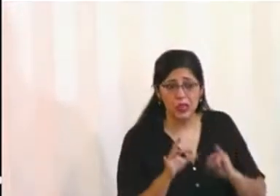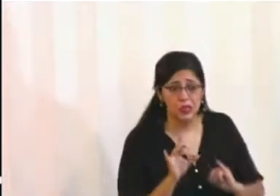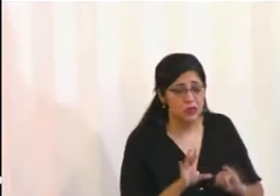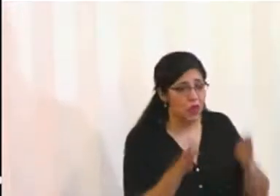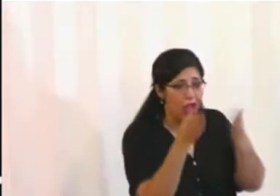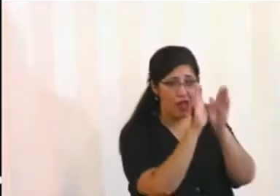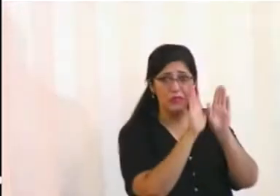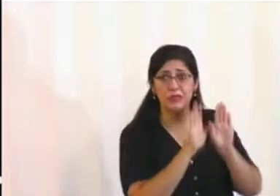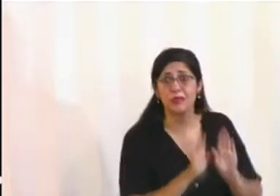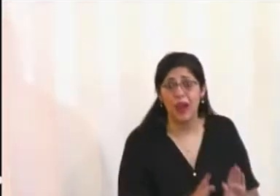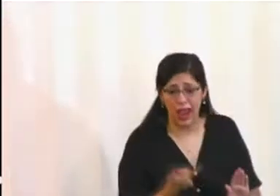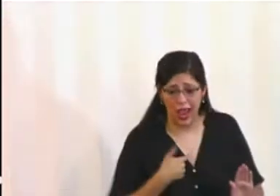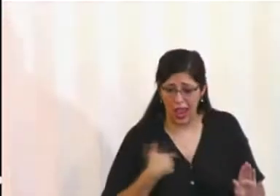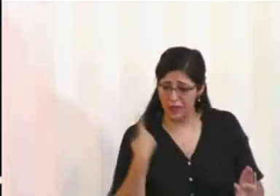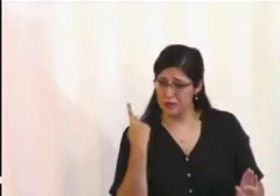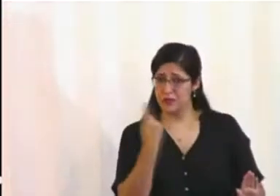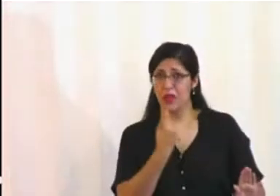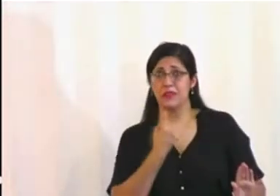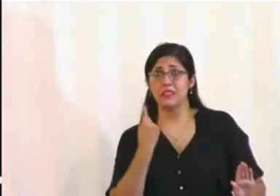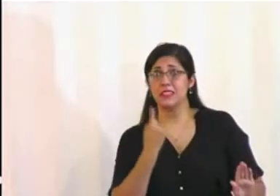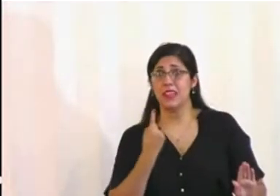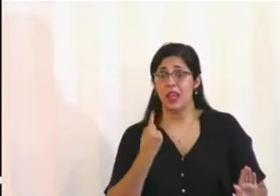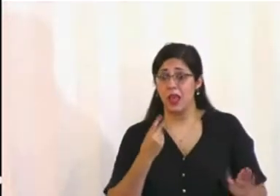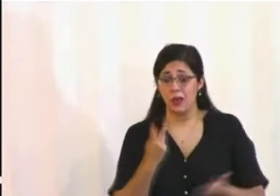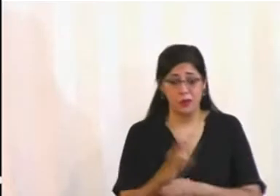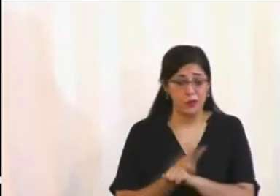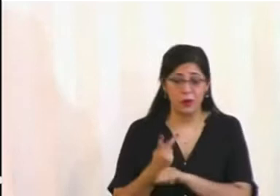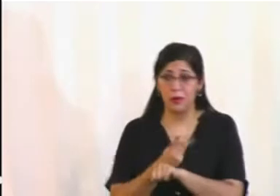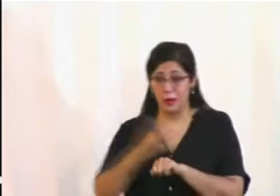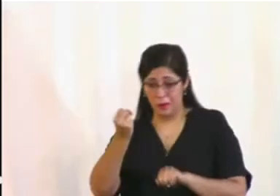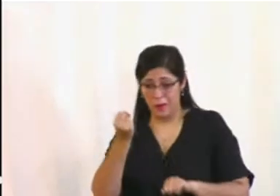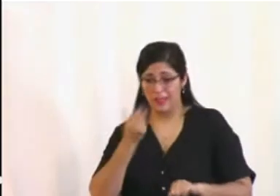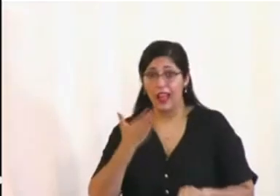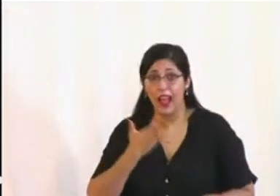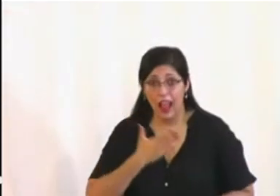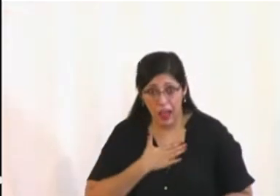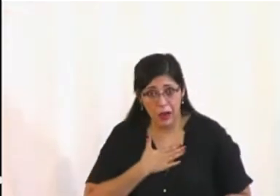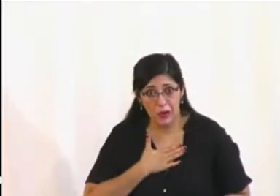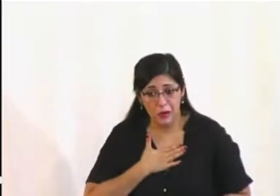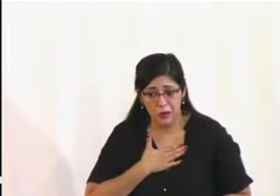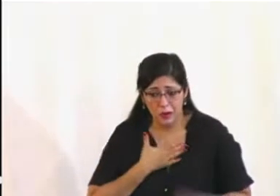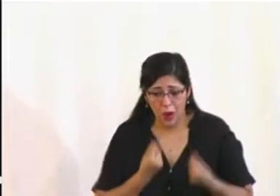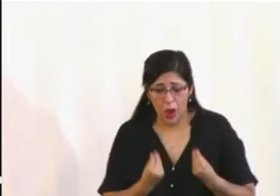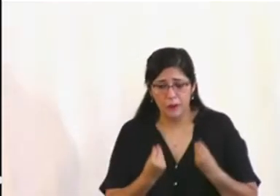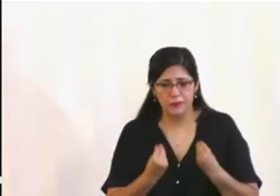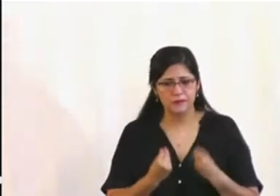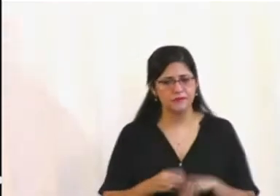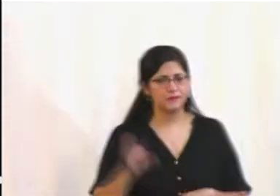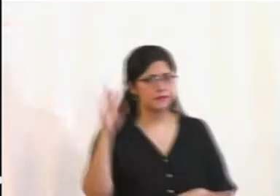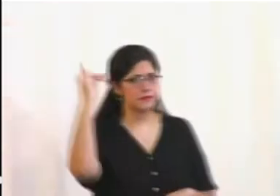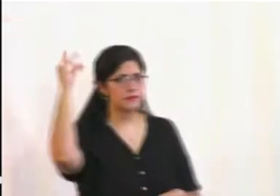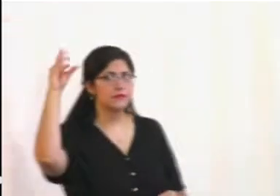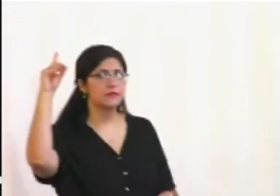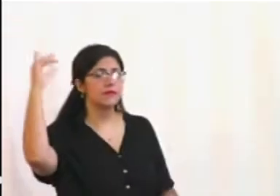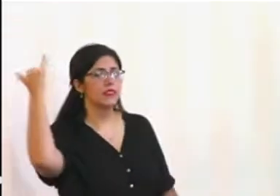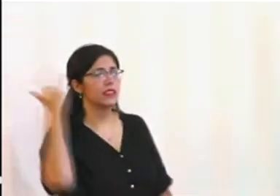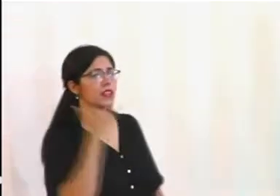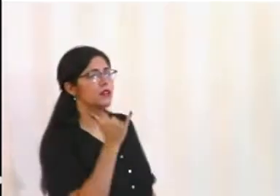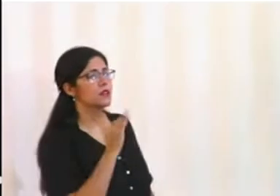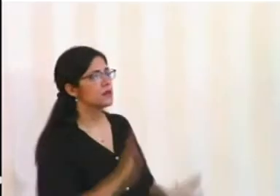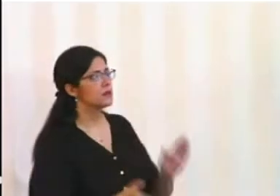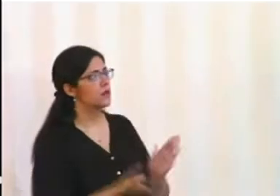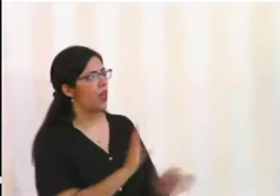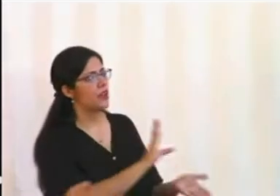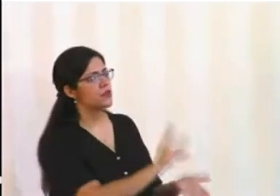eu fiquei só, e procuram tirar minha vida. Disse-lhe Deus: Saia, põe-te neste monte perante o